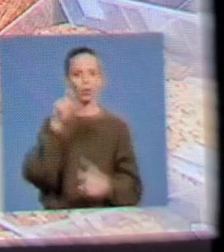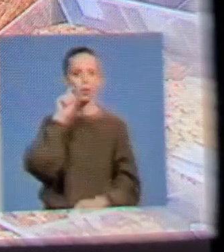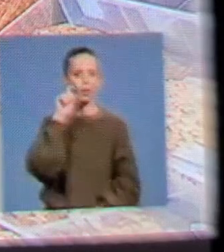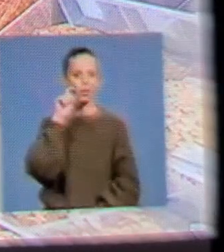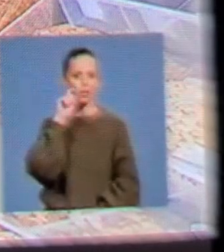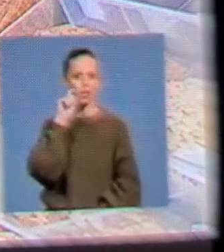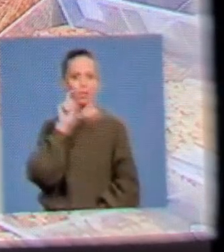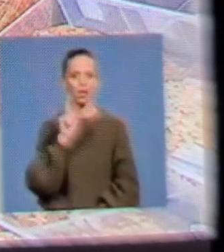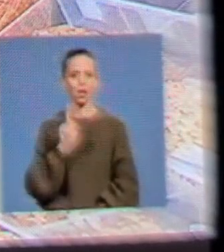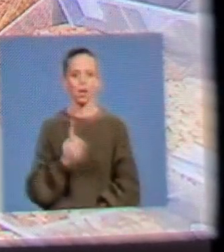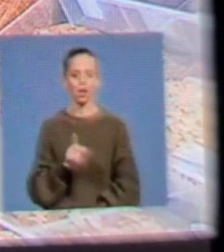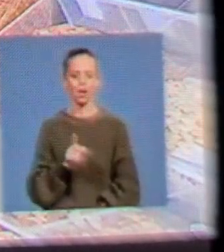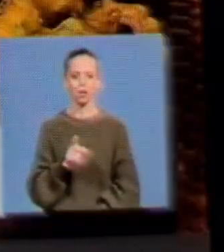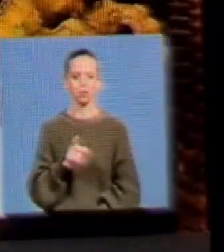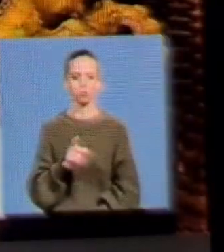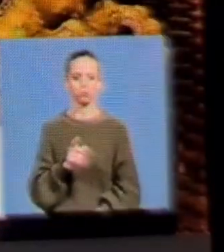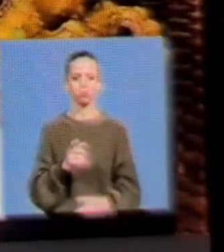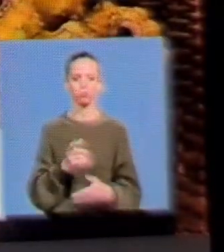aqui é